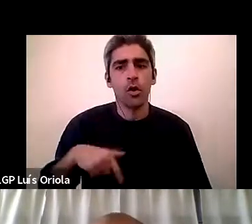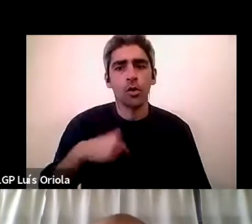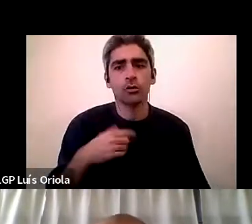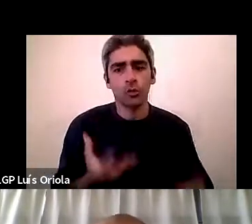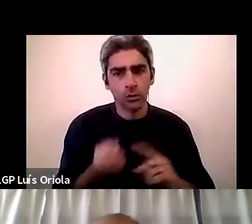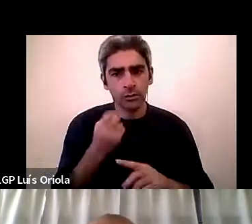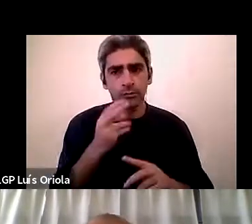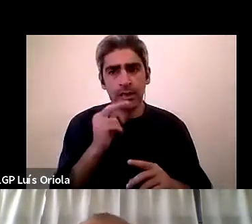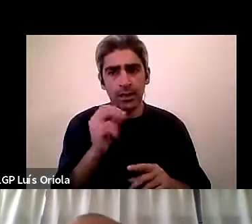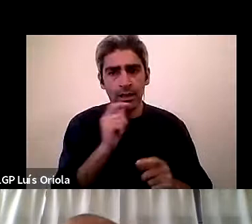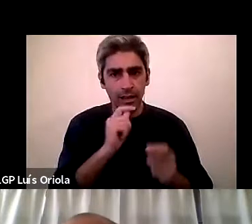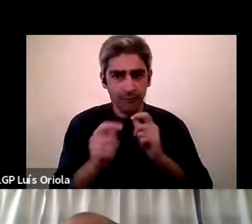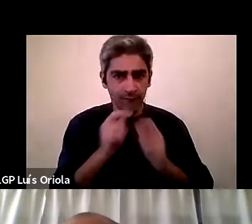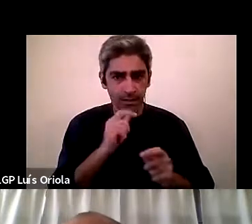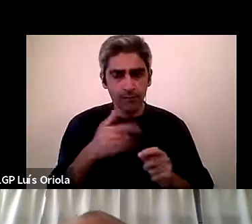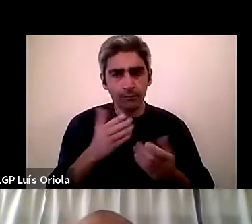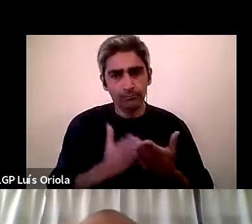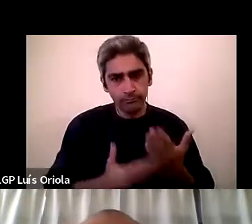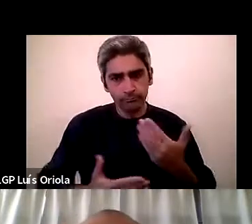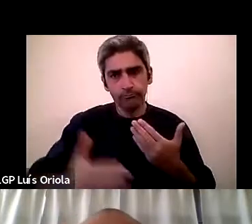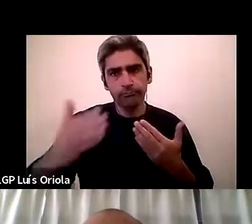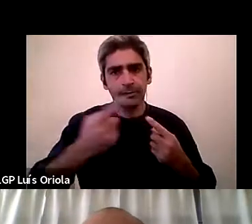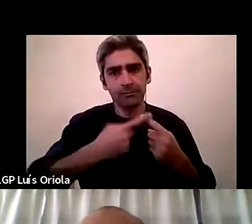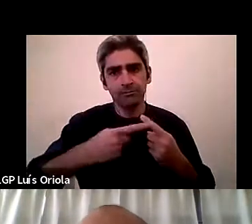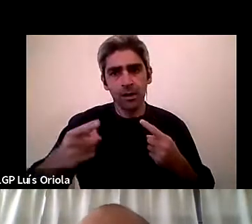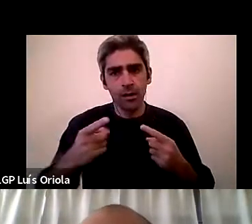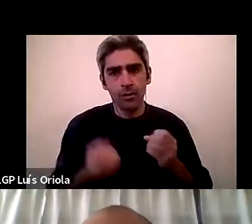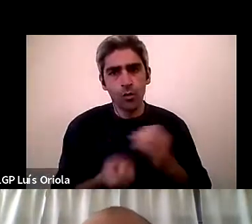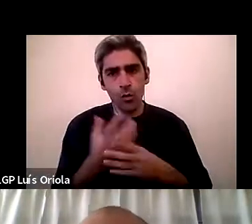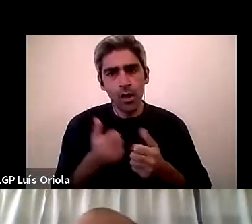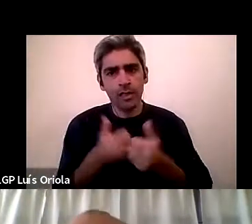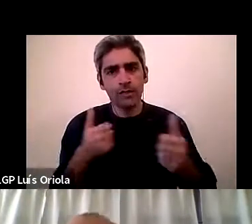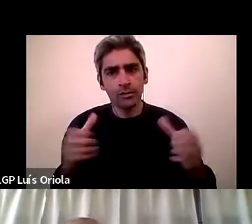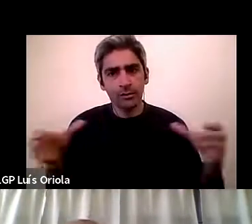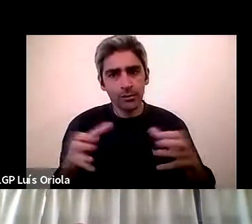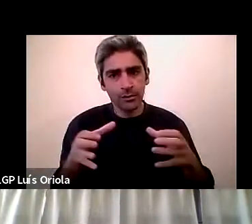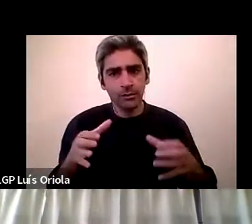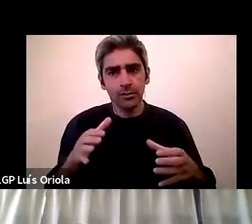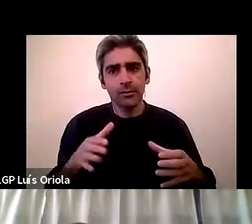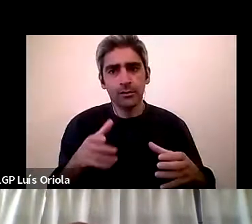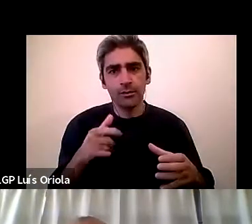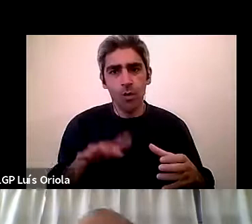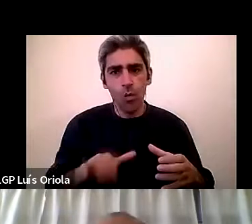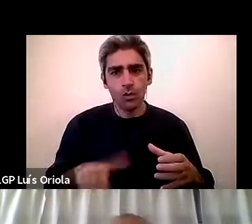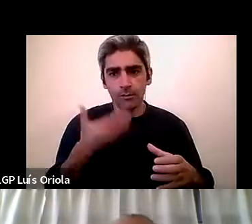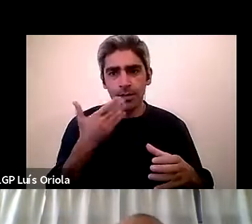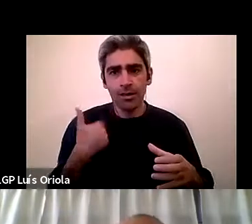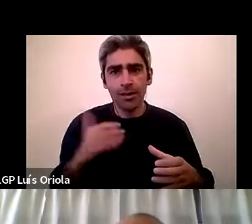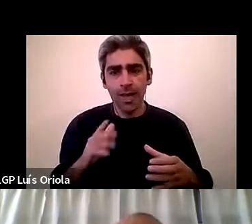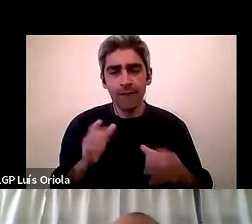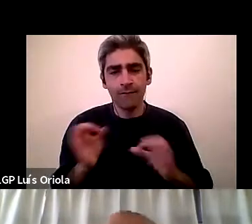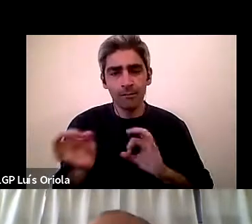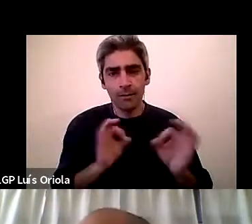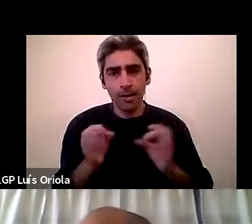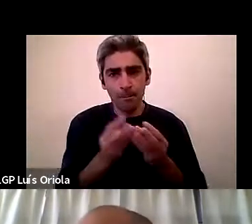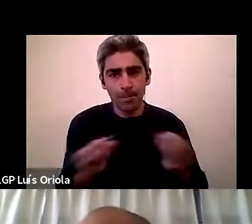30 entrevistas e vamos ter durante a próxima semana uma sessão de cocriação à distância, para as qual ainda hoje de manhã estávamos a preparar